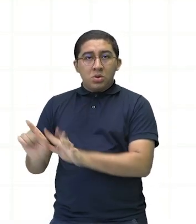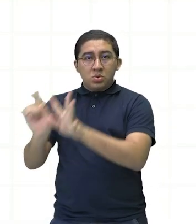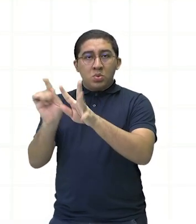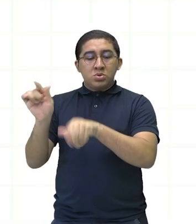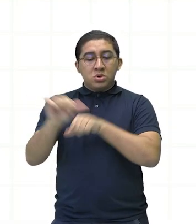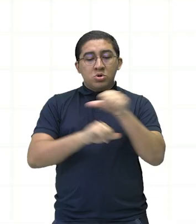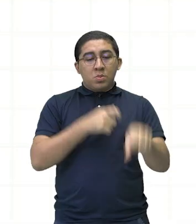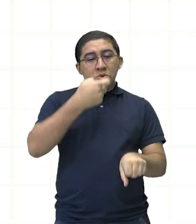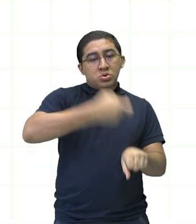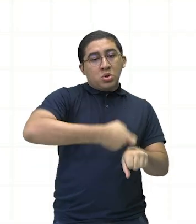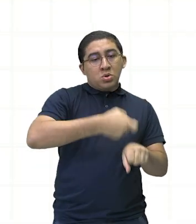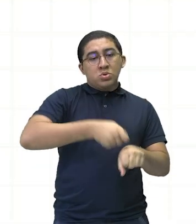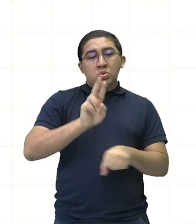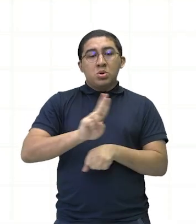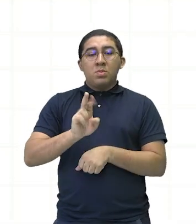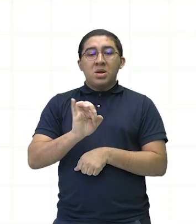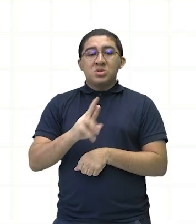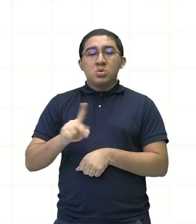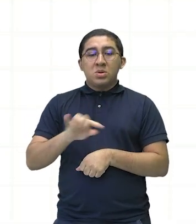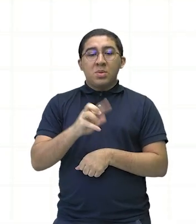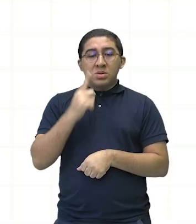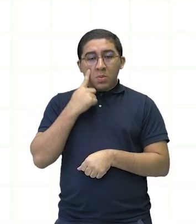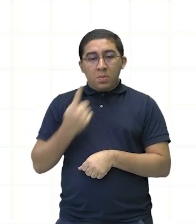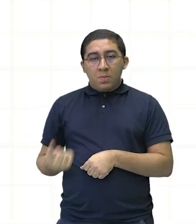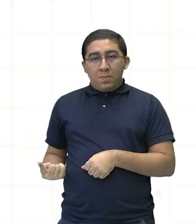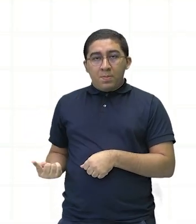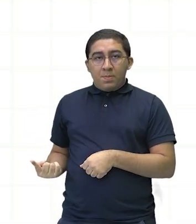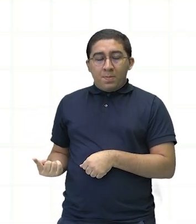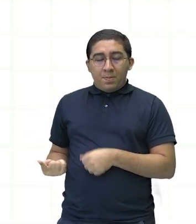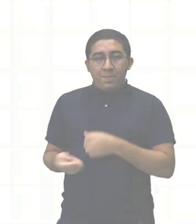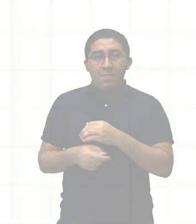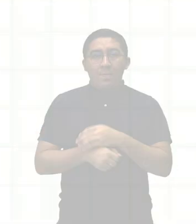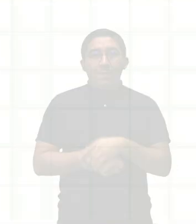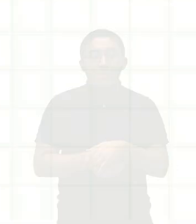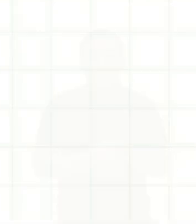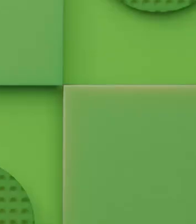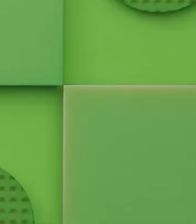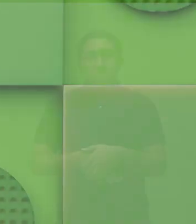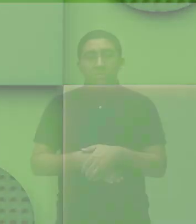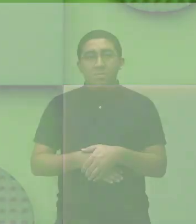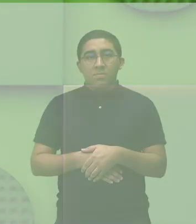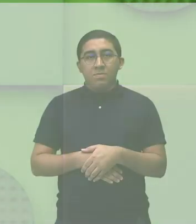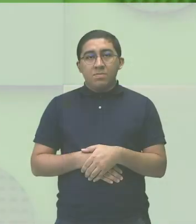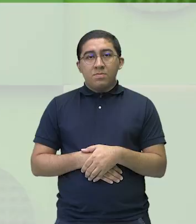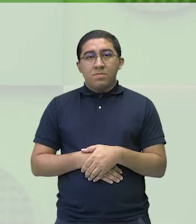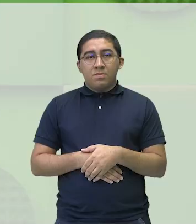para o sólido, quando ela vai ser chamada de ressublimação.